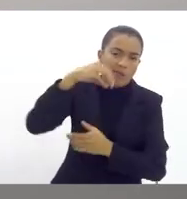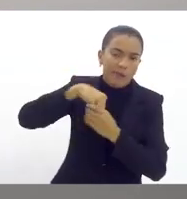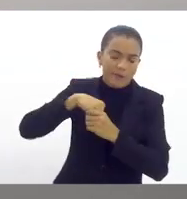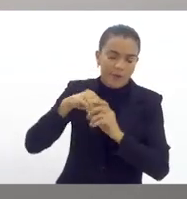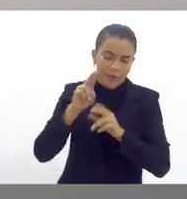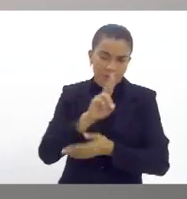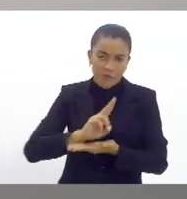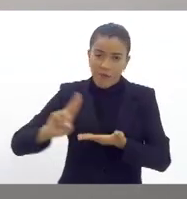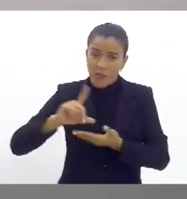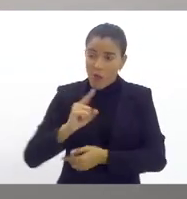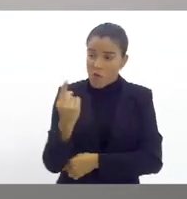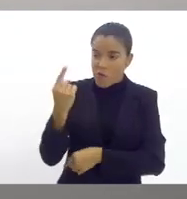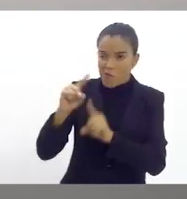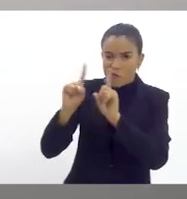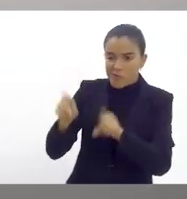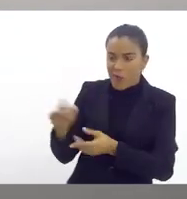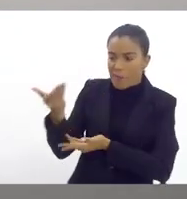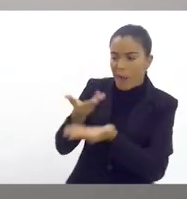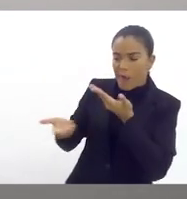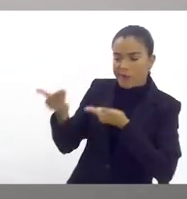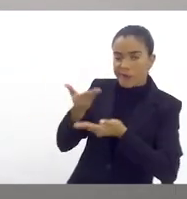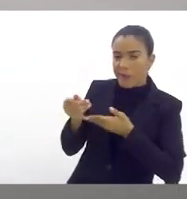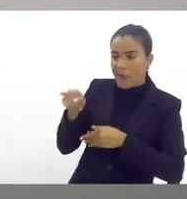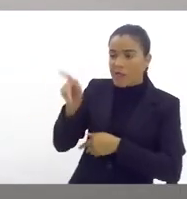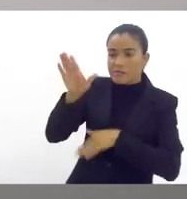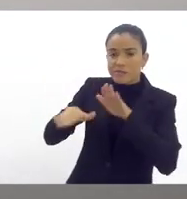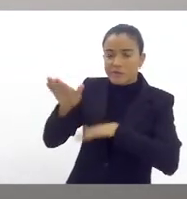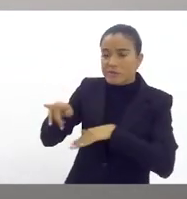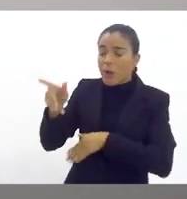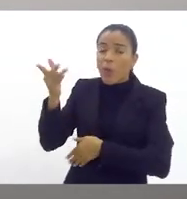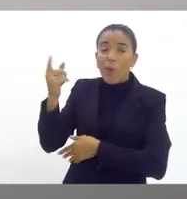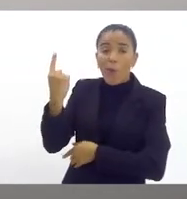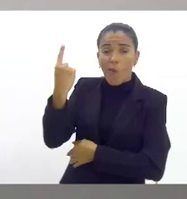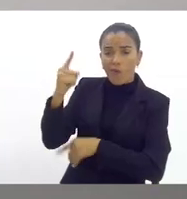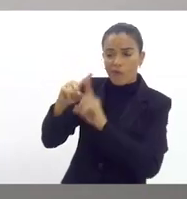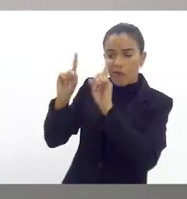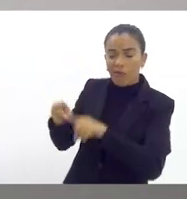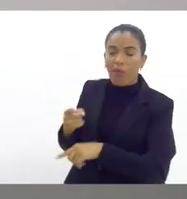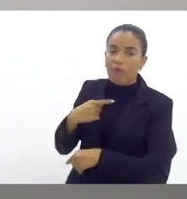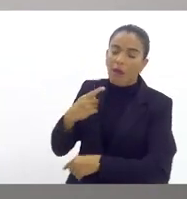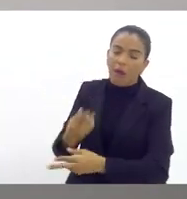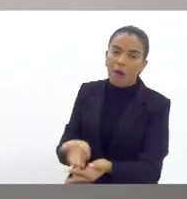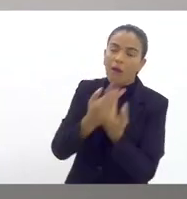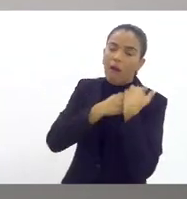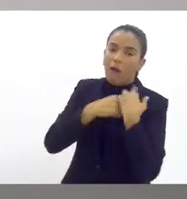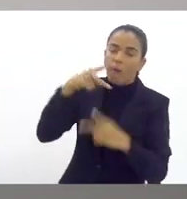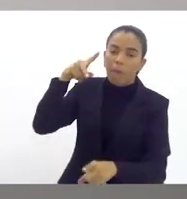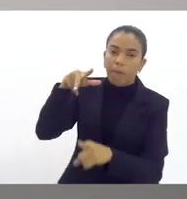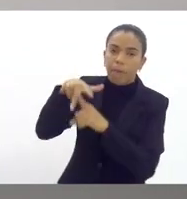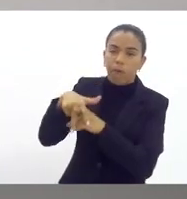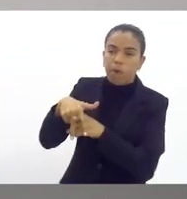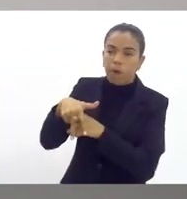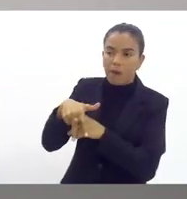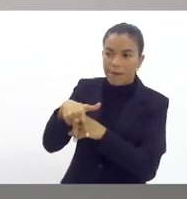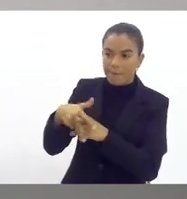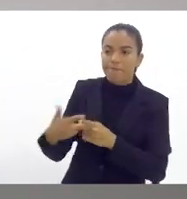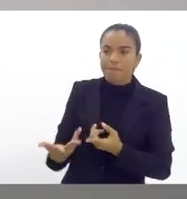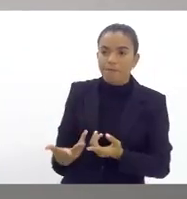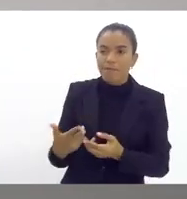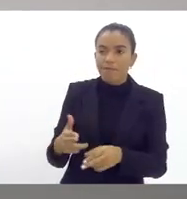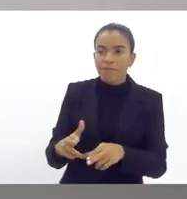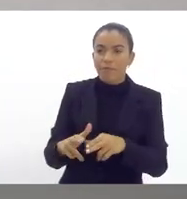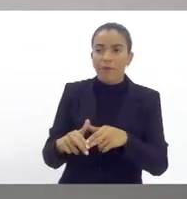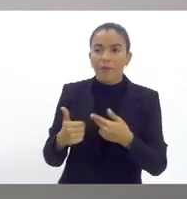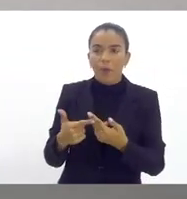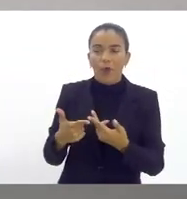e tem um funcionário para atender e aquele funcionário tá sobrecarregado por conta mesmo da própria de tirar